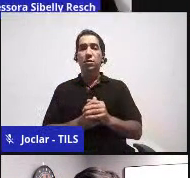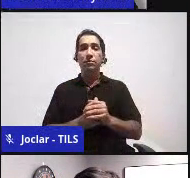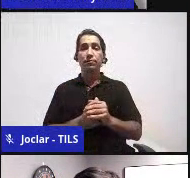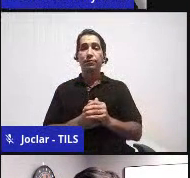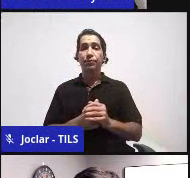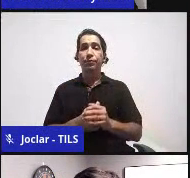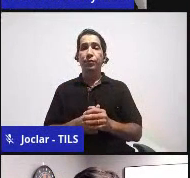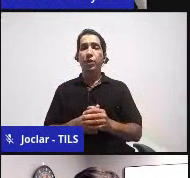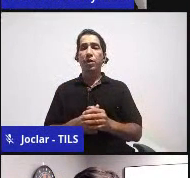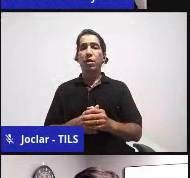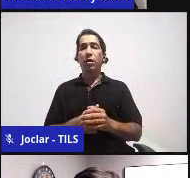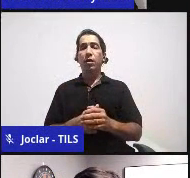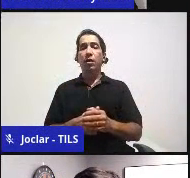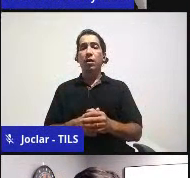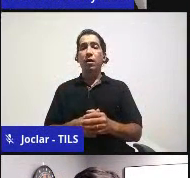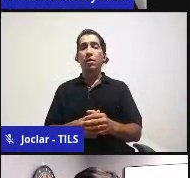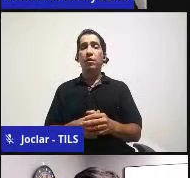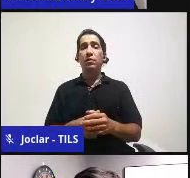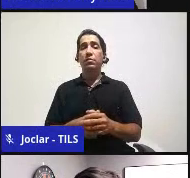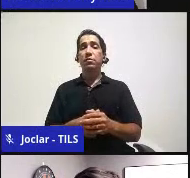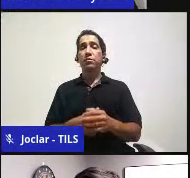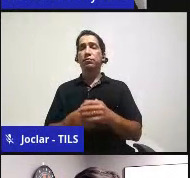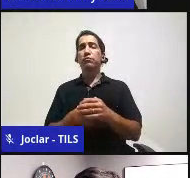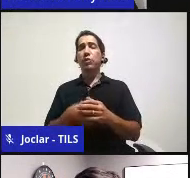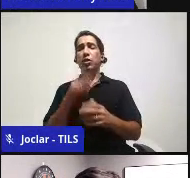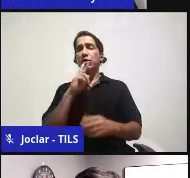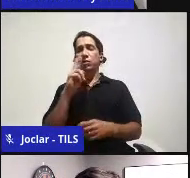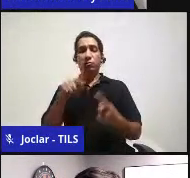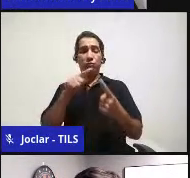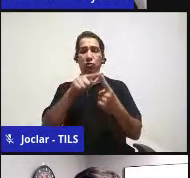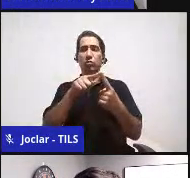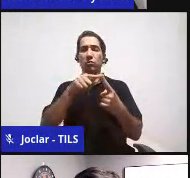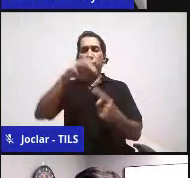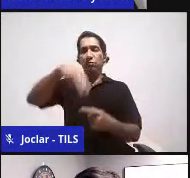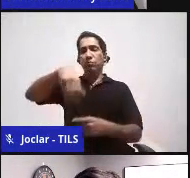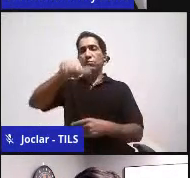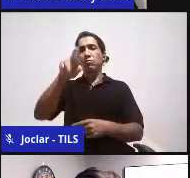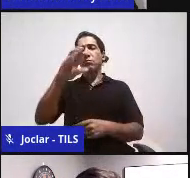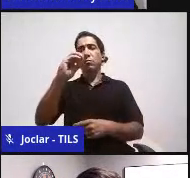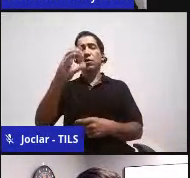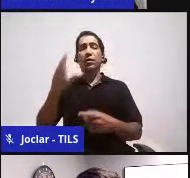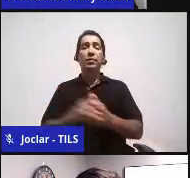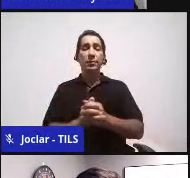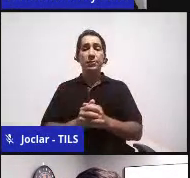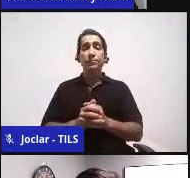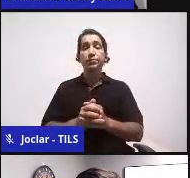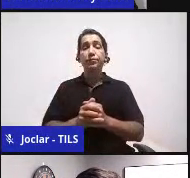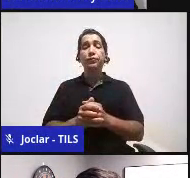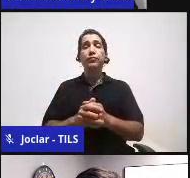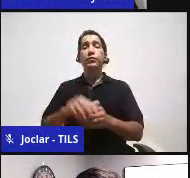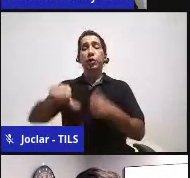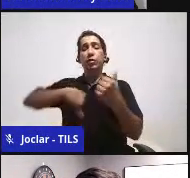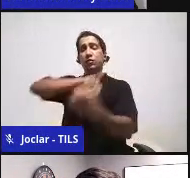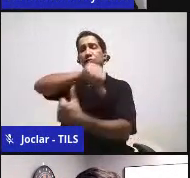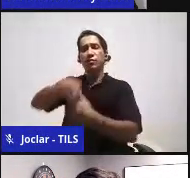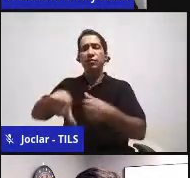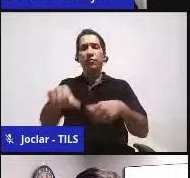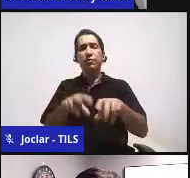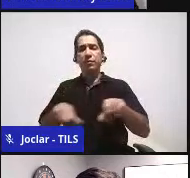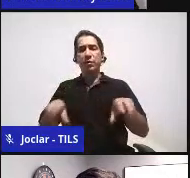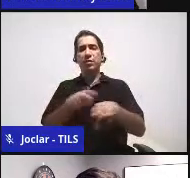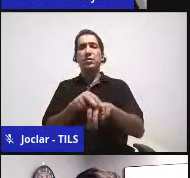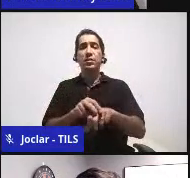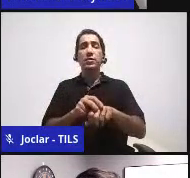professor Marco Antônio, de fato, a digitalização ela é baseada em tecnologia, né? Transformar,